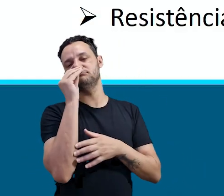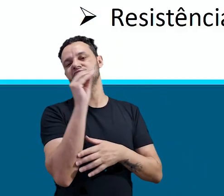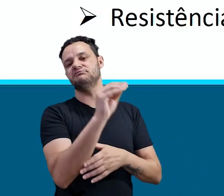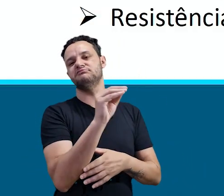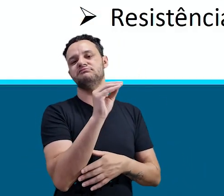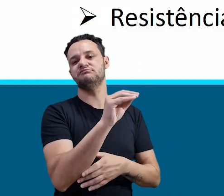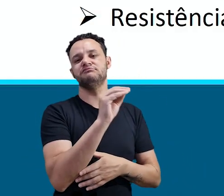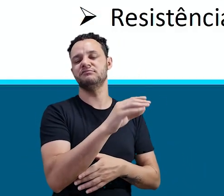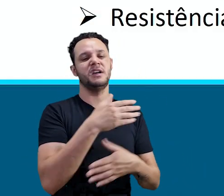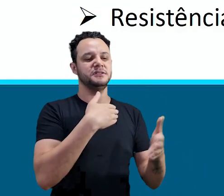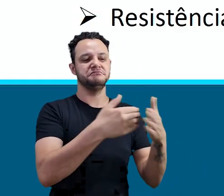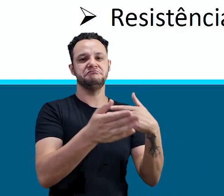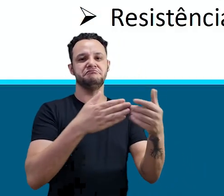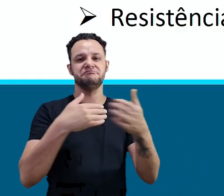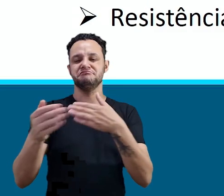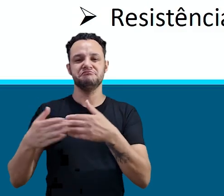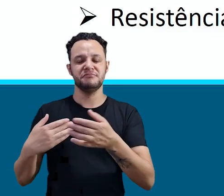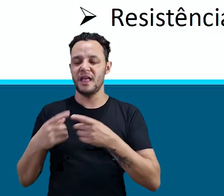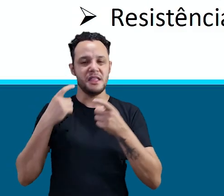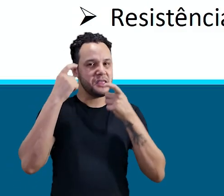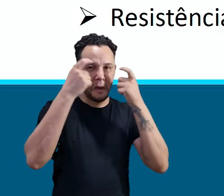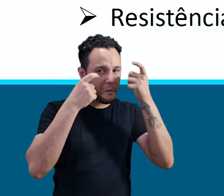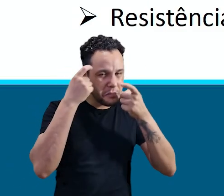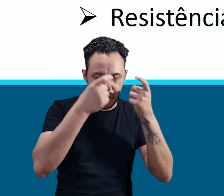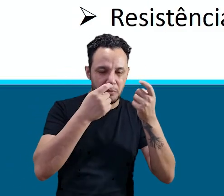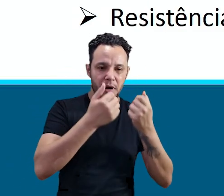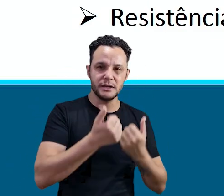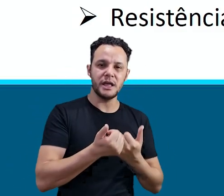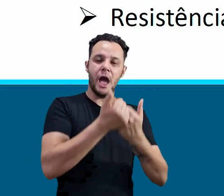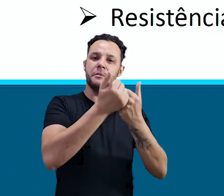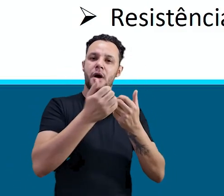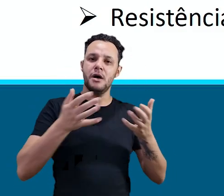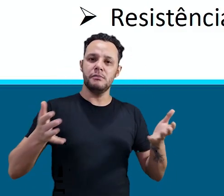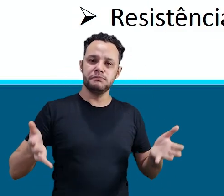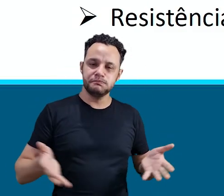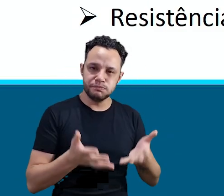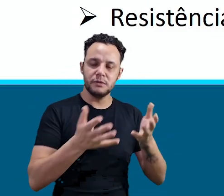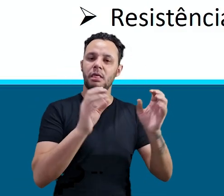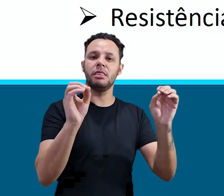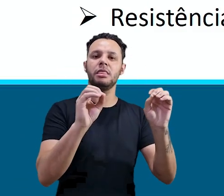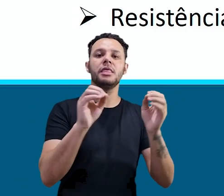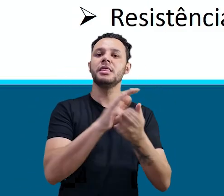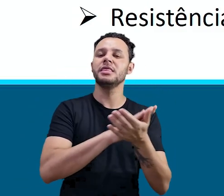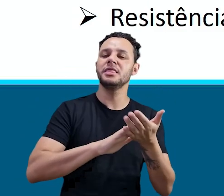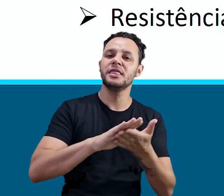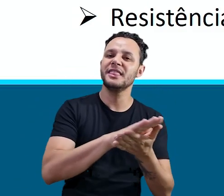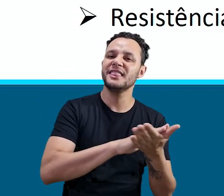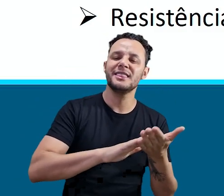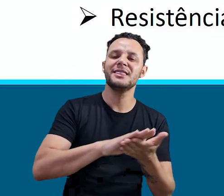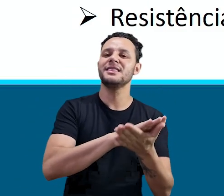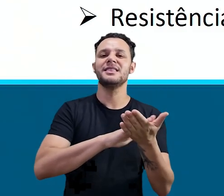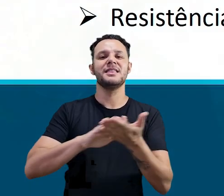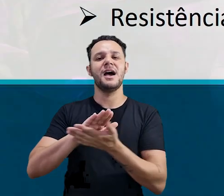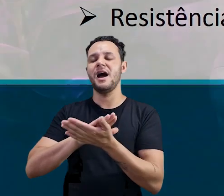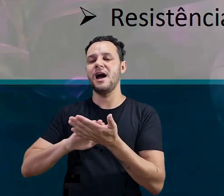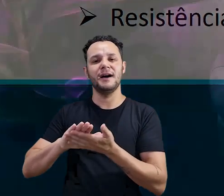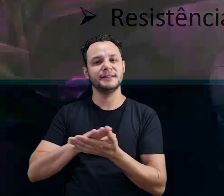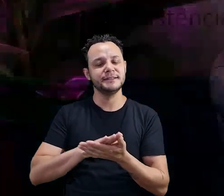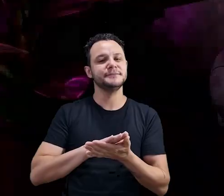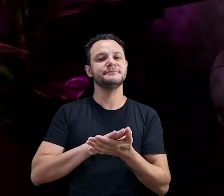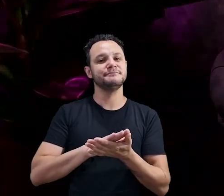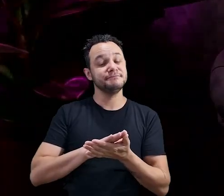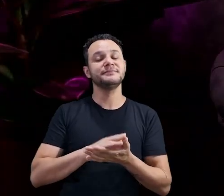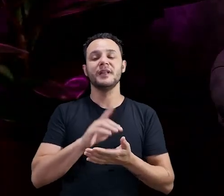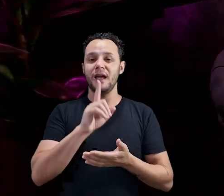educação inclusiva, que vai destinar a sala dos produtos de limpeza, ou que vai precarizar